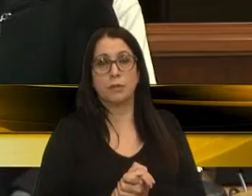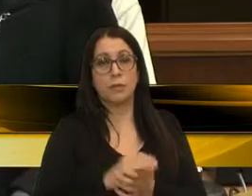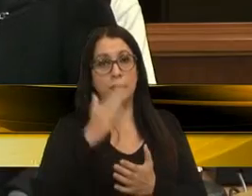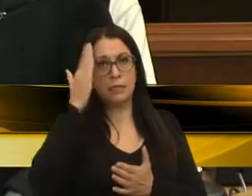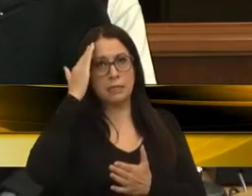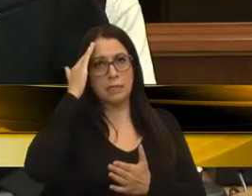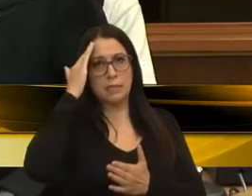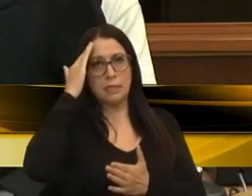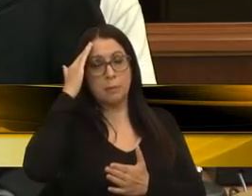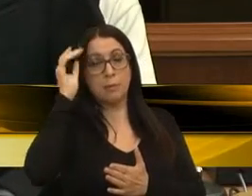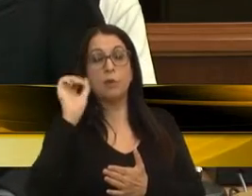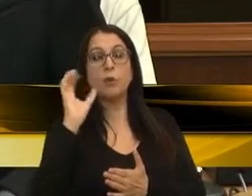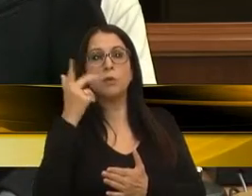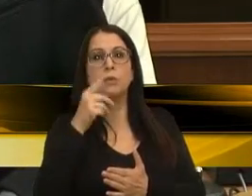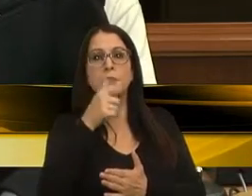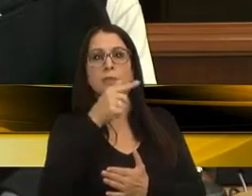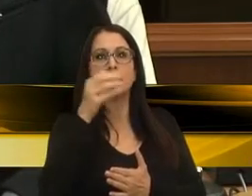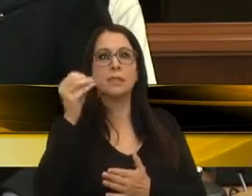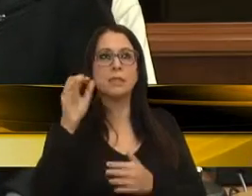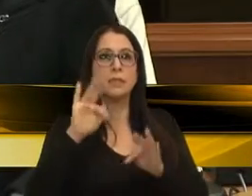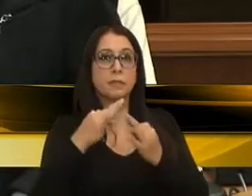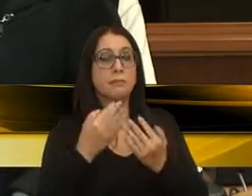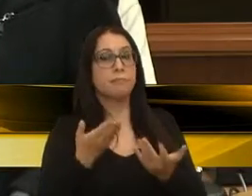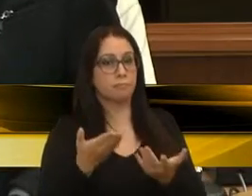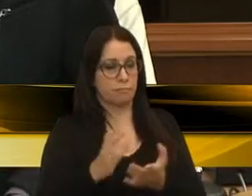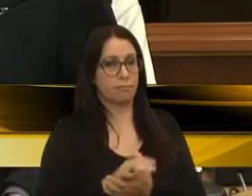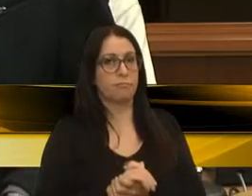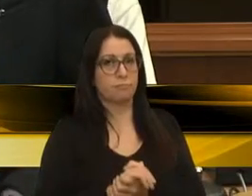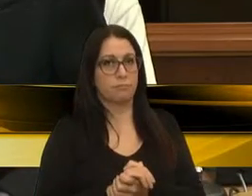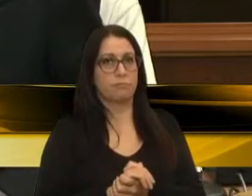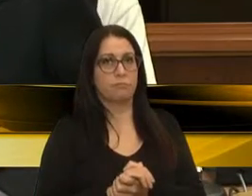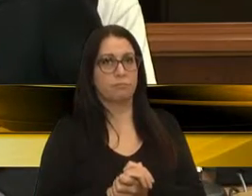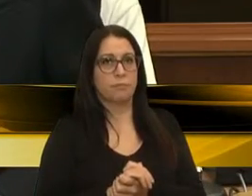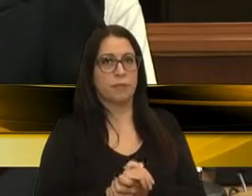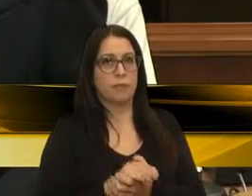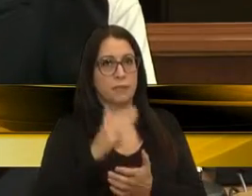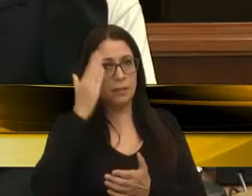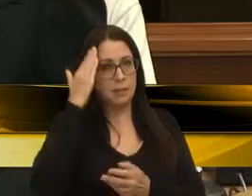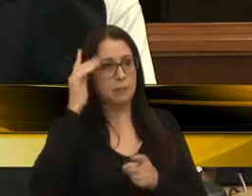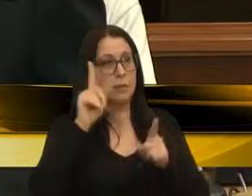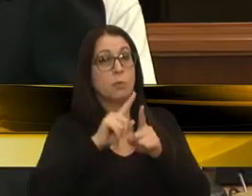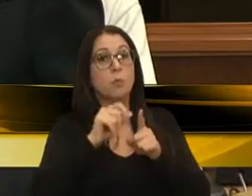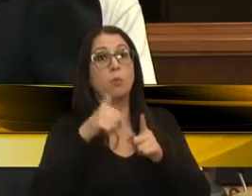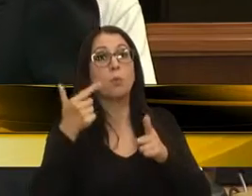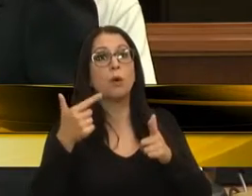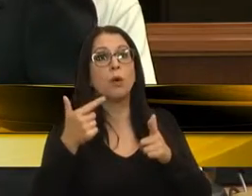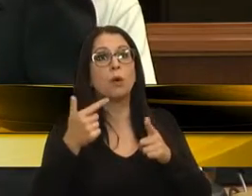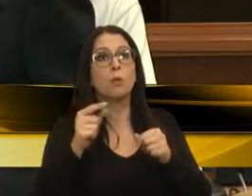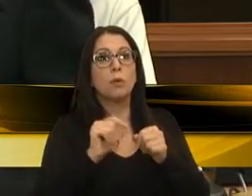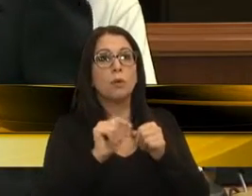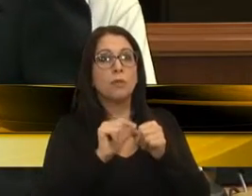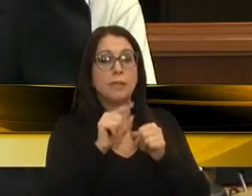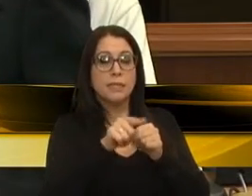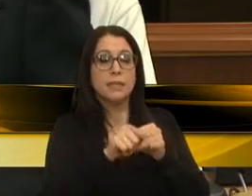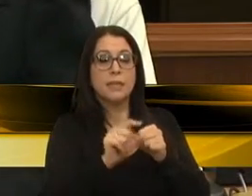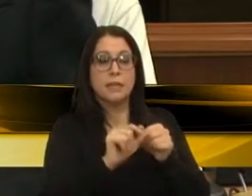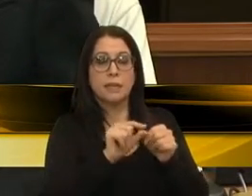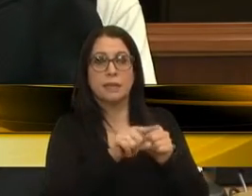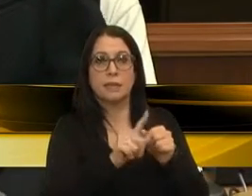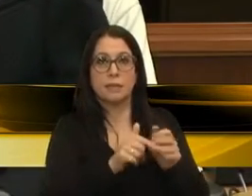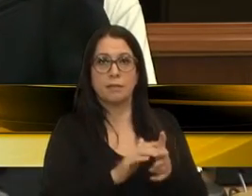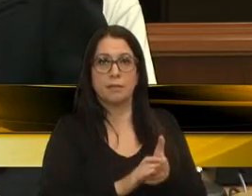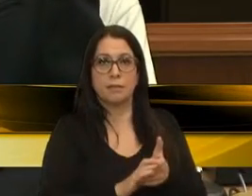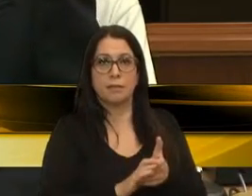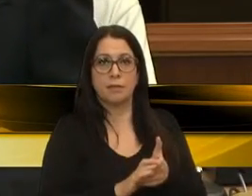ali o impacto que vai trazer de 700 famílias, né? Queremos saber também qual a compensação que vai ser feita ali